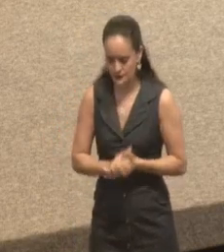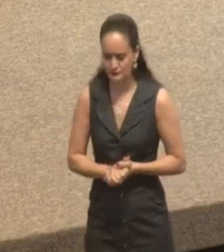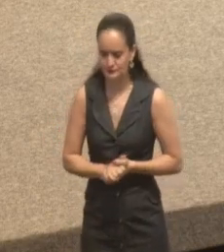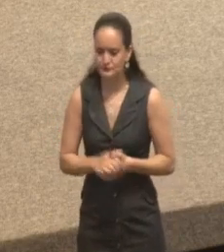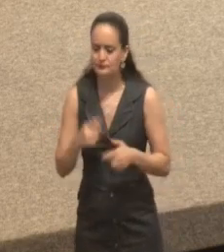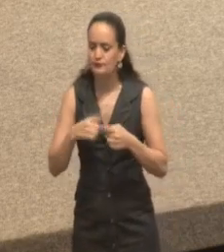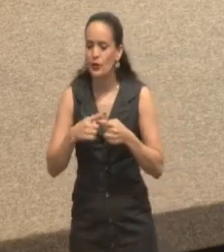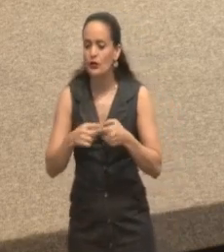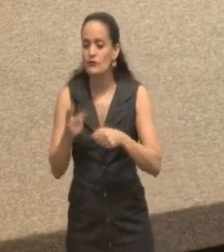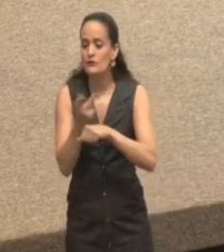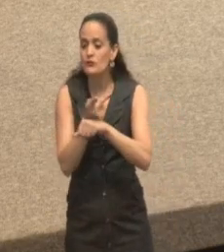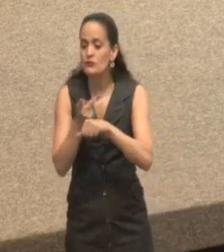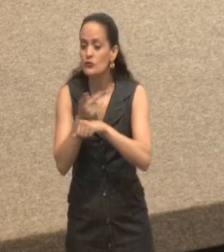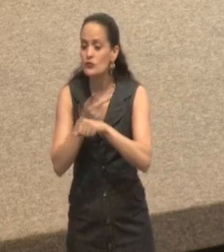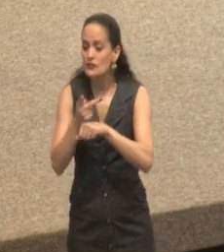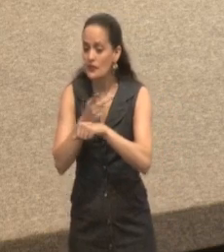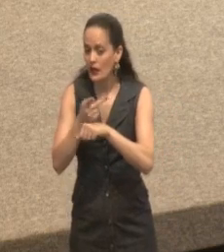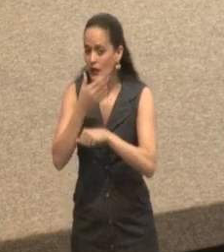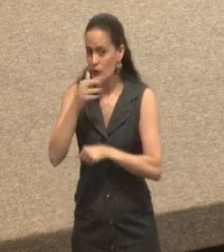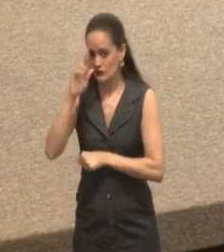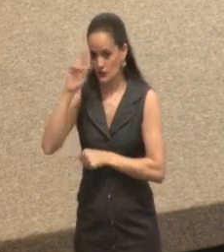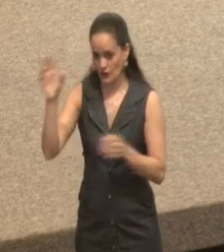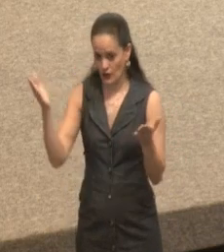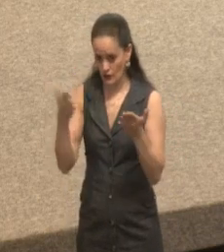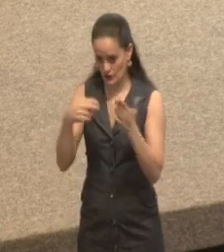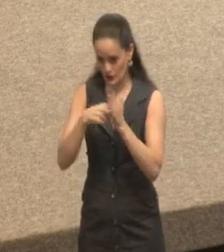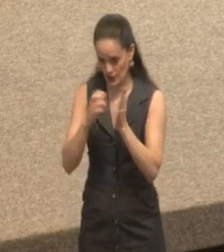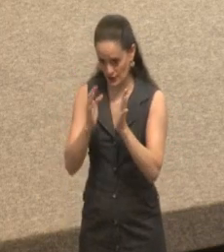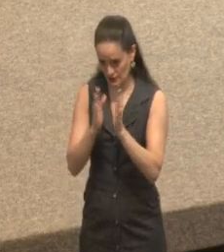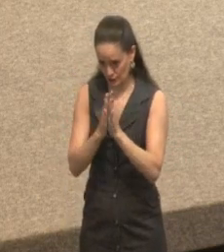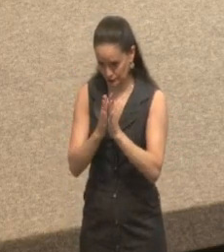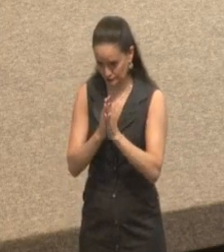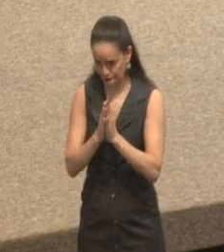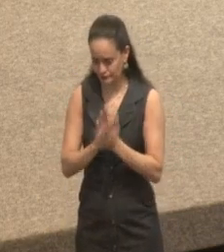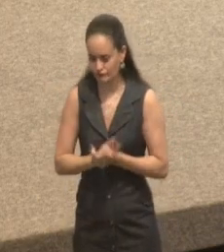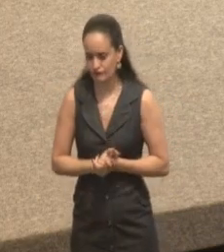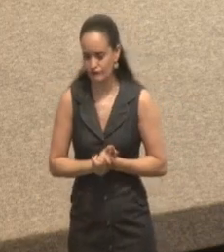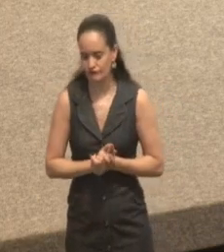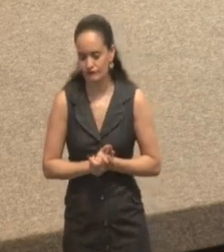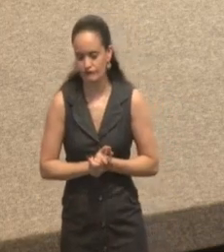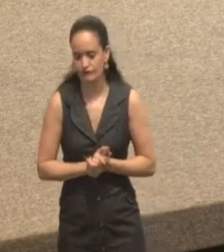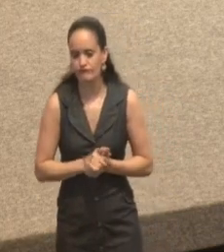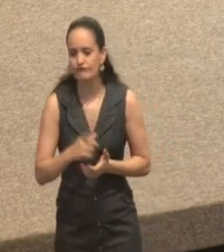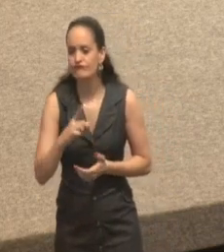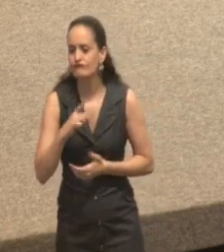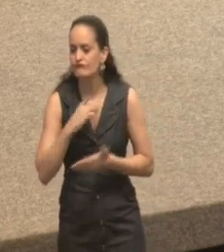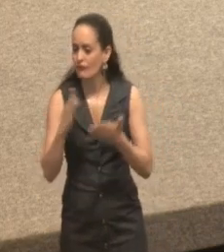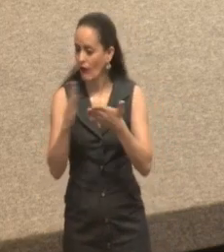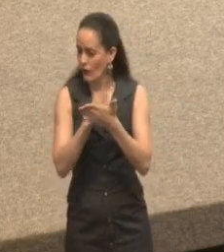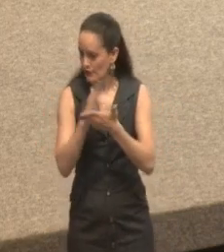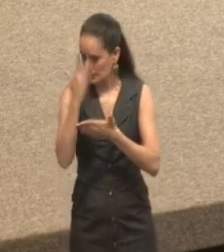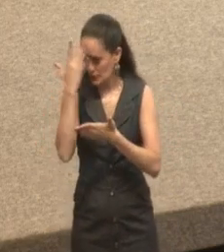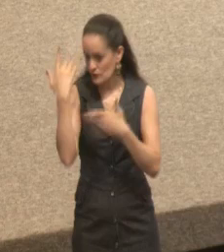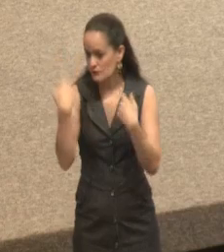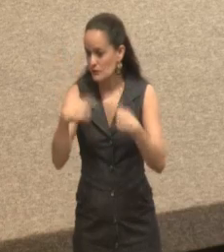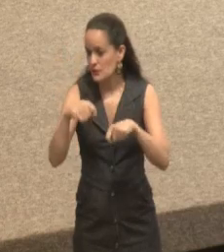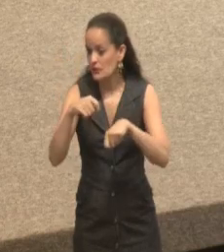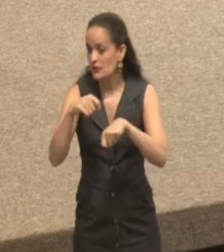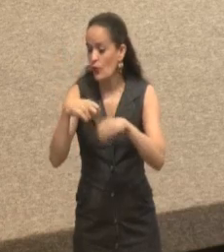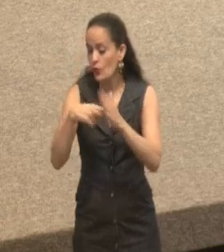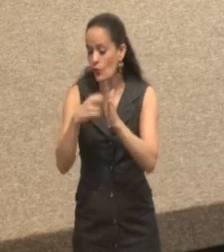presença do Senhor, com relação àqueles irmãos e irmãs que necessitam de nossas